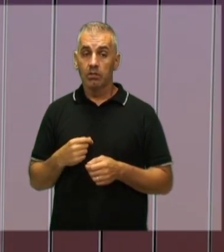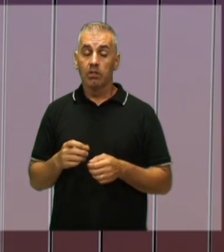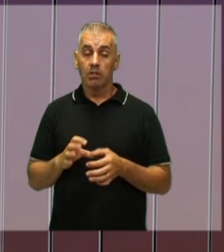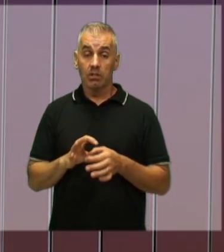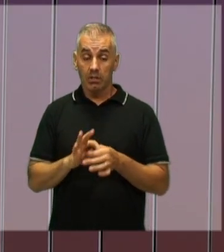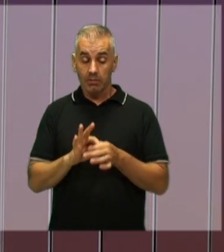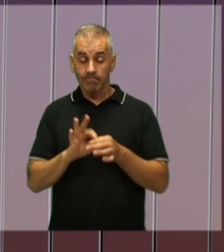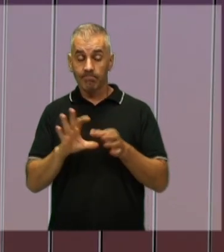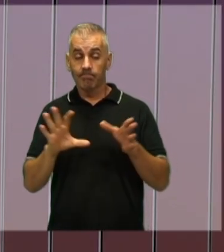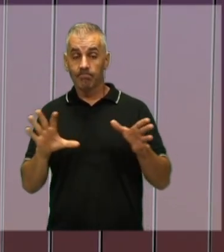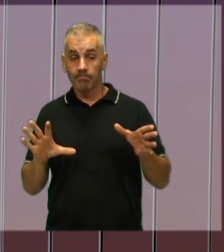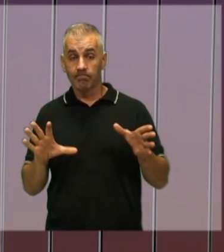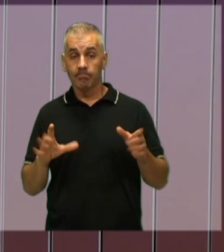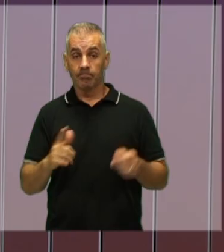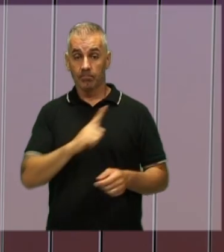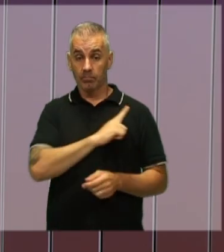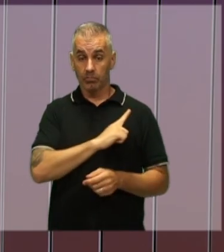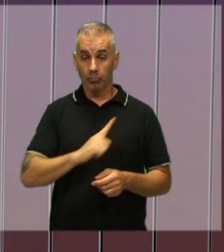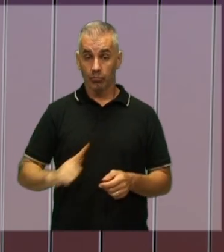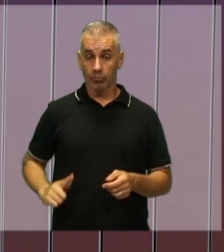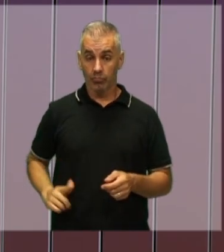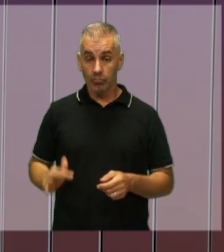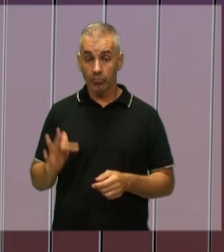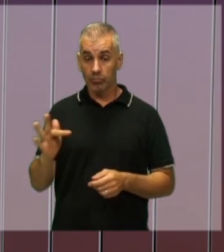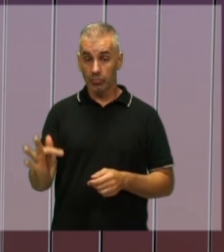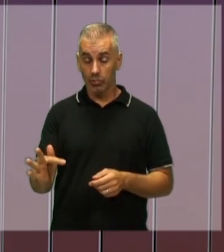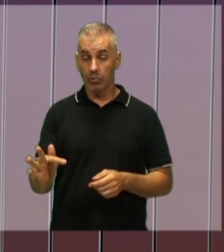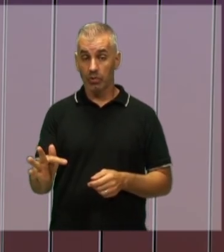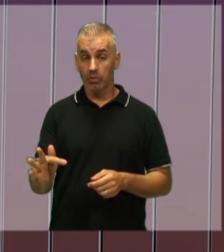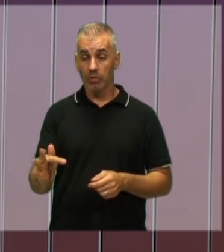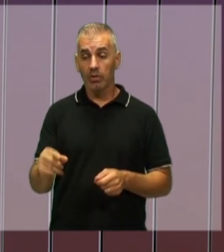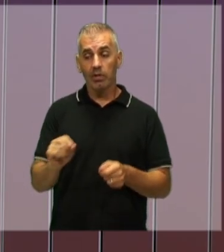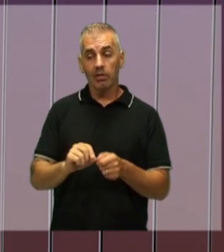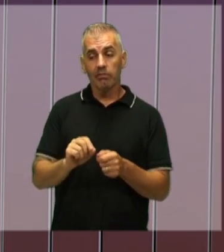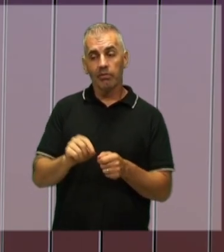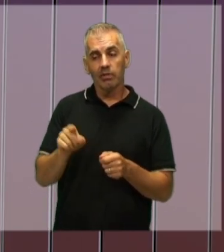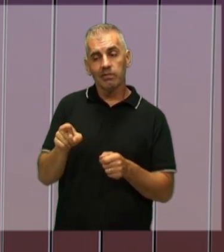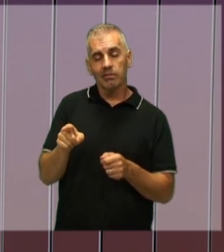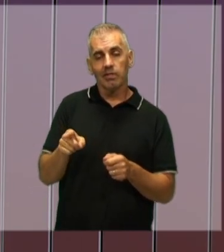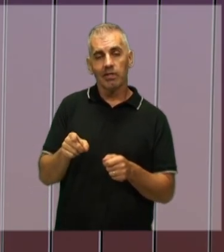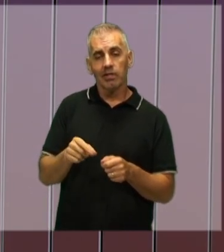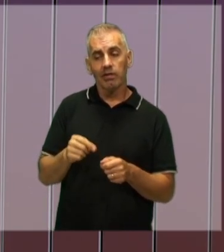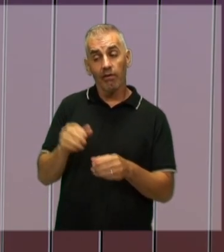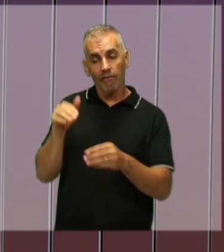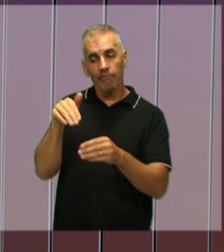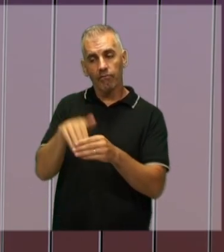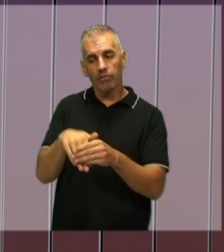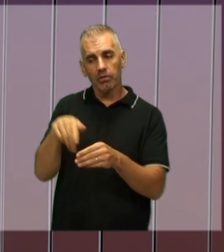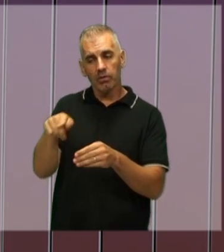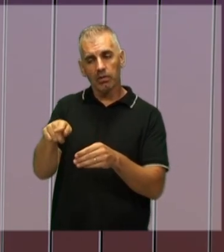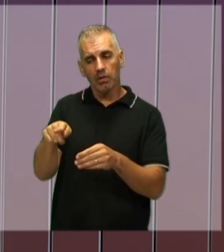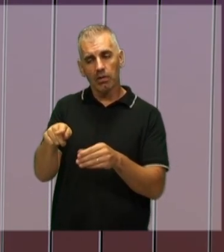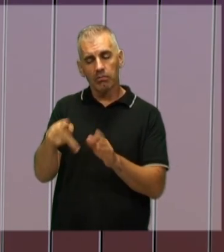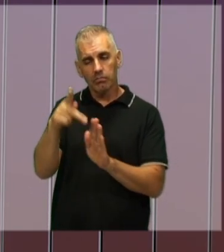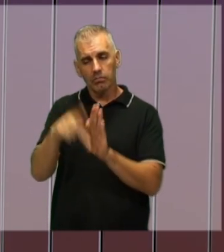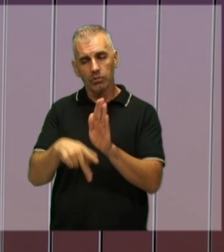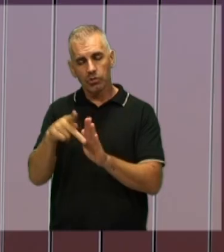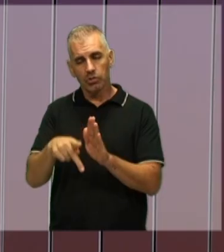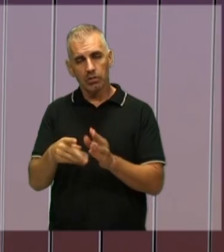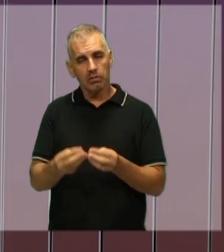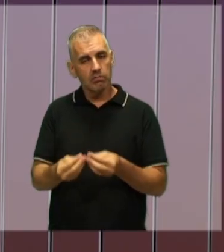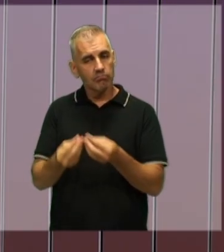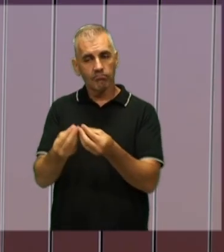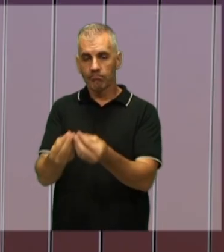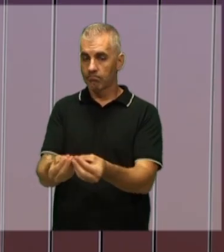o governo federal ele faz uma barganha. Se você não votar o seu projeto, ele não dá emenda impositiva.